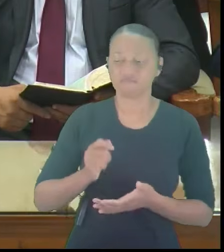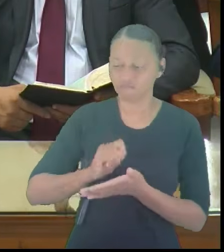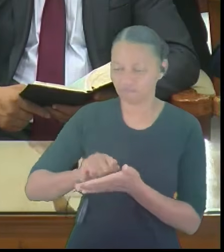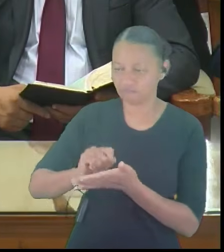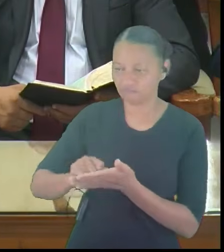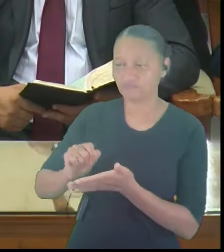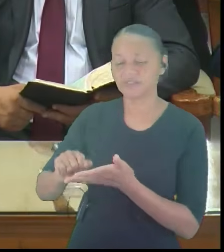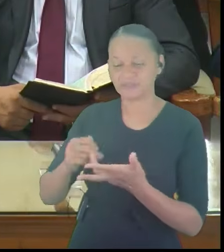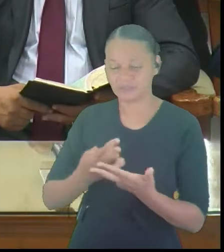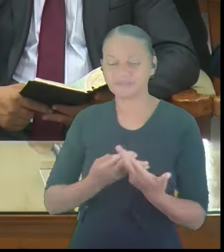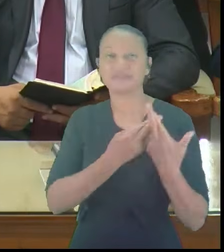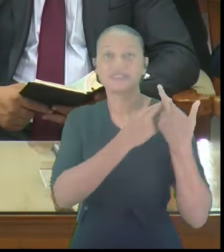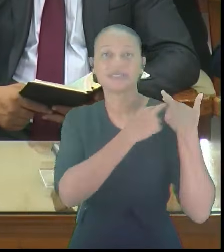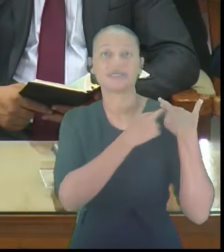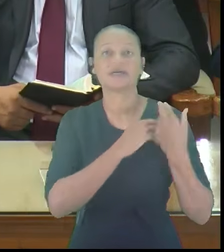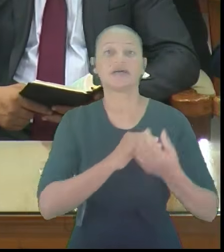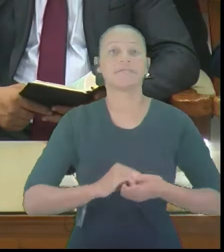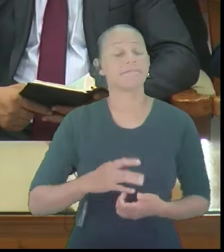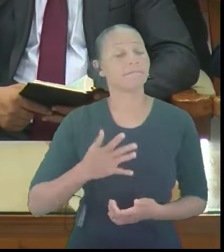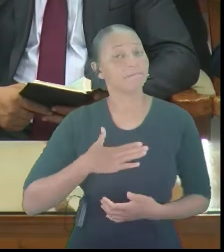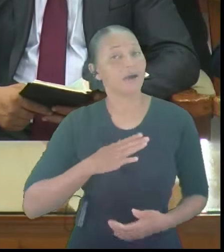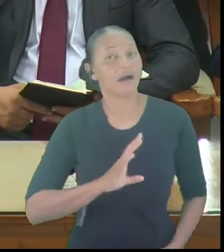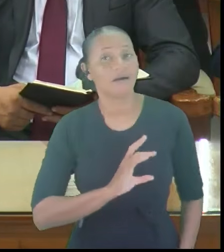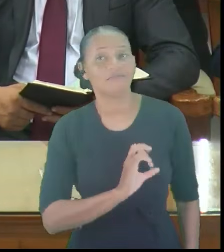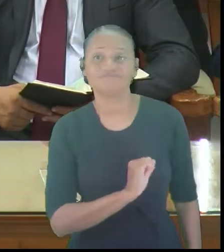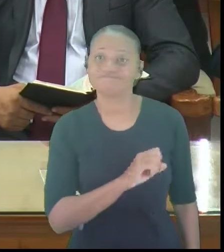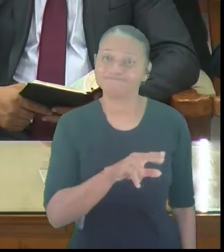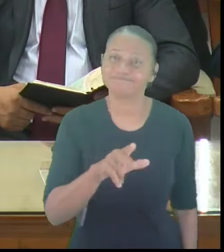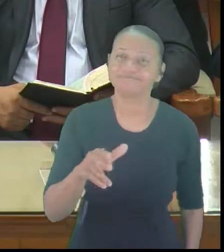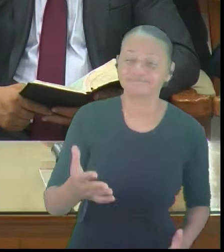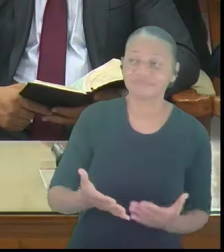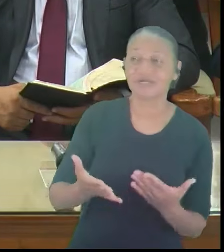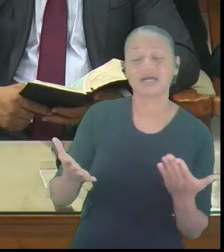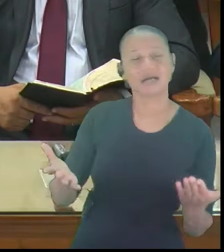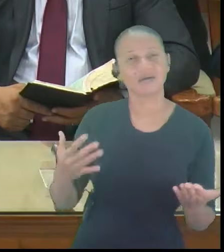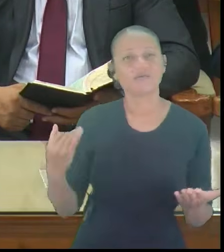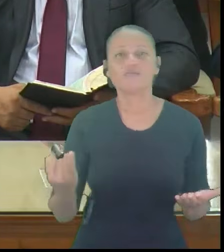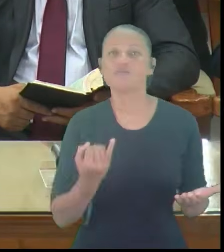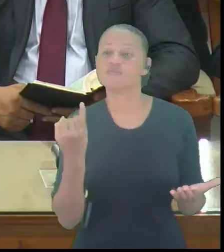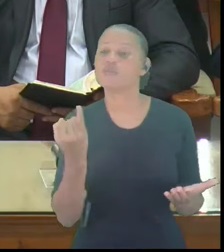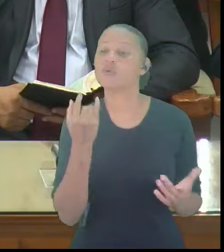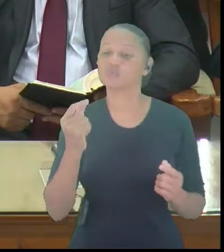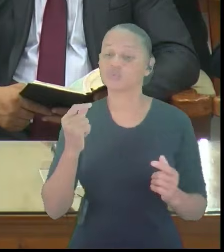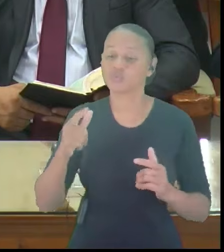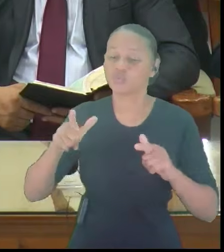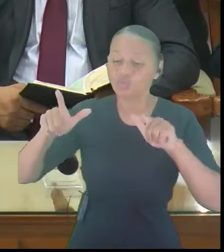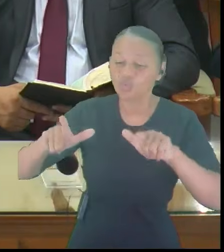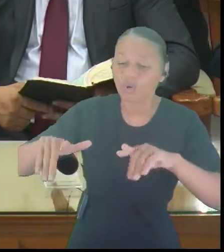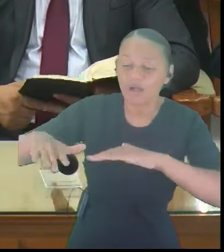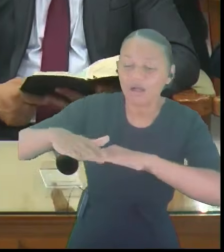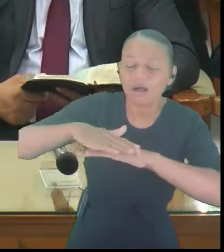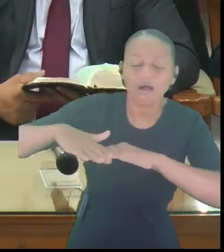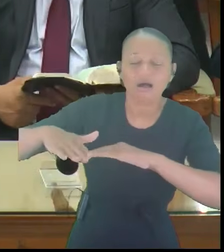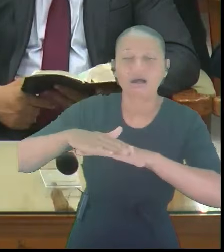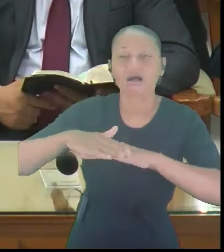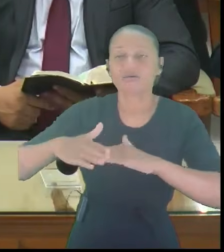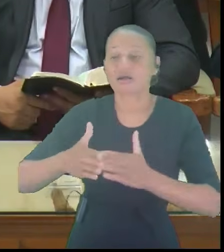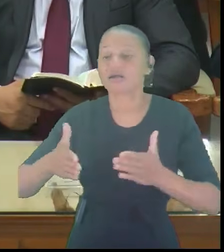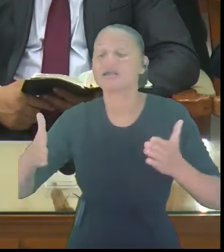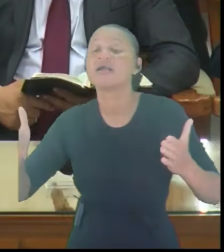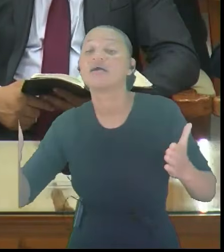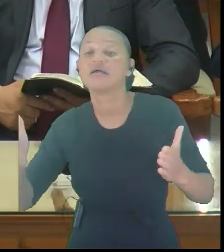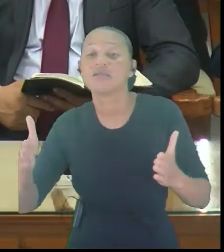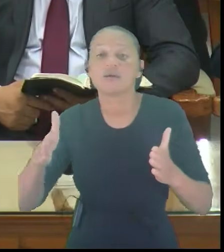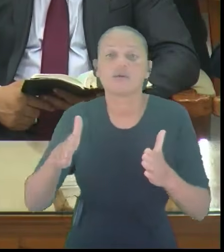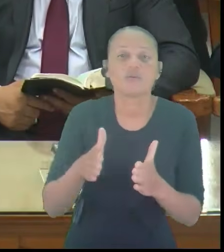tem responsabilidade. Então, meus amados irmãos, mas o que importa era que aquele alpendre era grande ou era pequeno? O que importa era que